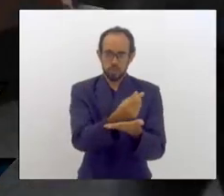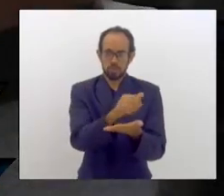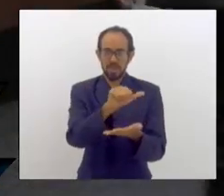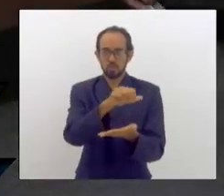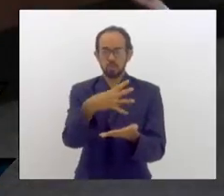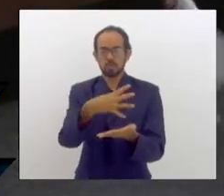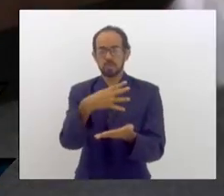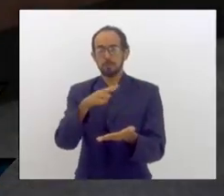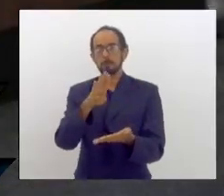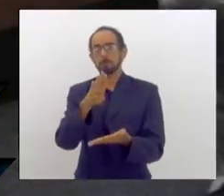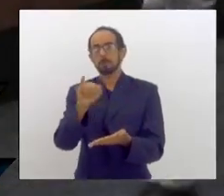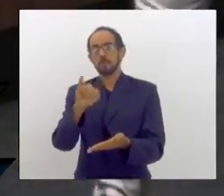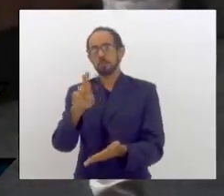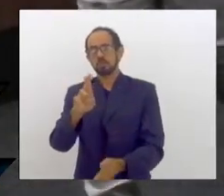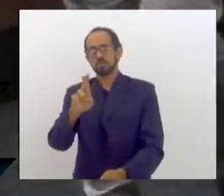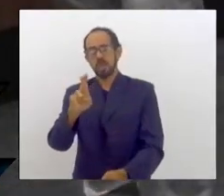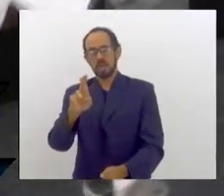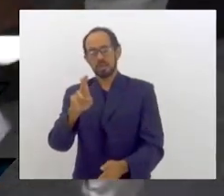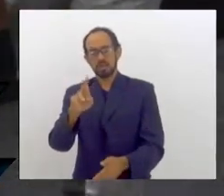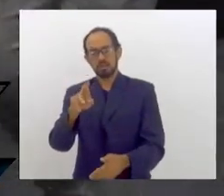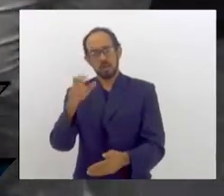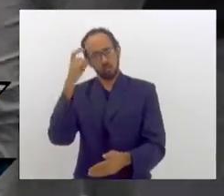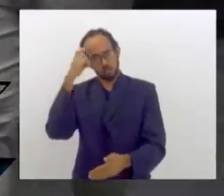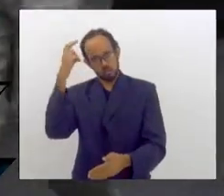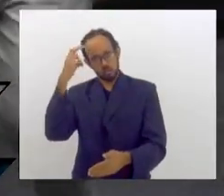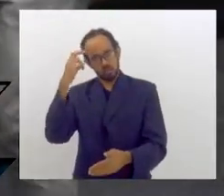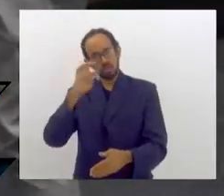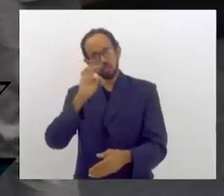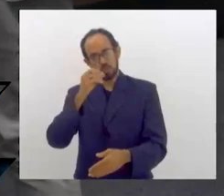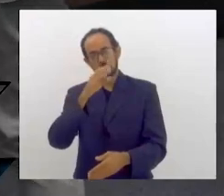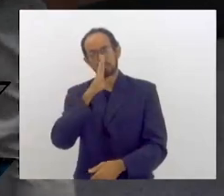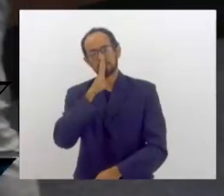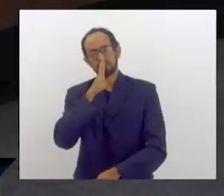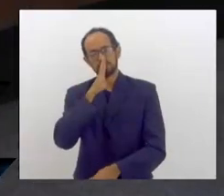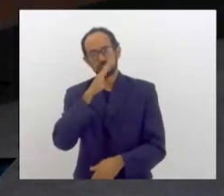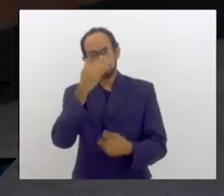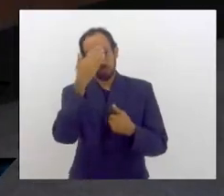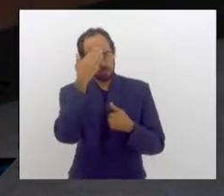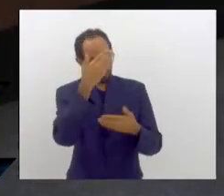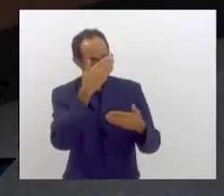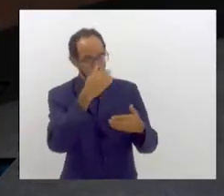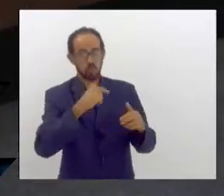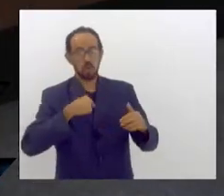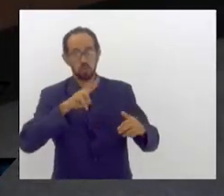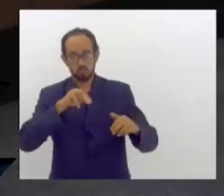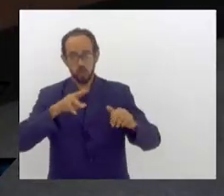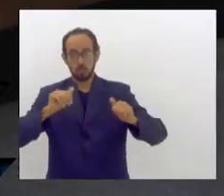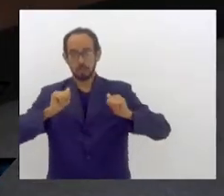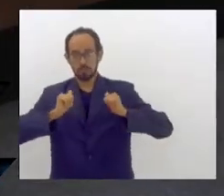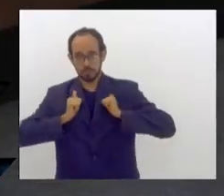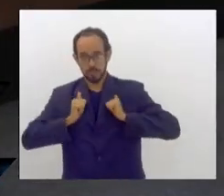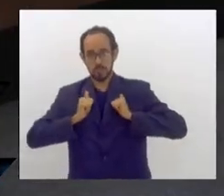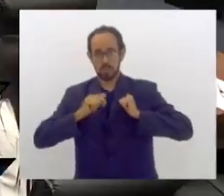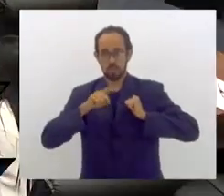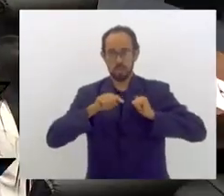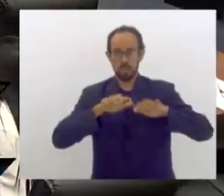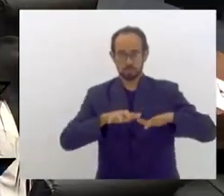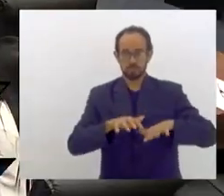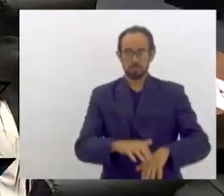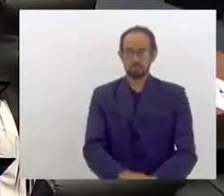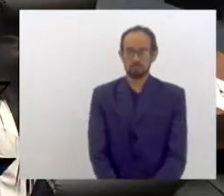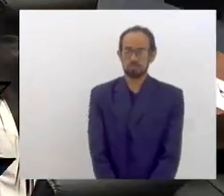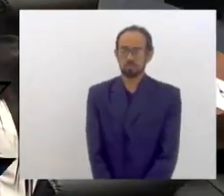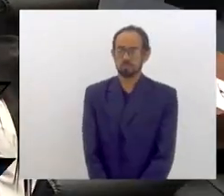e aí todo mundo se cala, né? Então é isso, muito obrigado. Obrigado a todos os meus colegas. Vou me abster do voto. É isso.